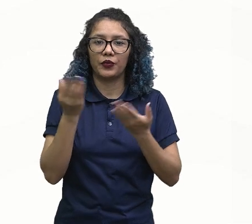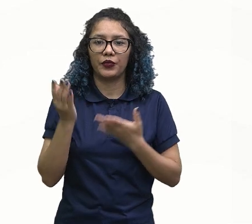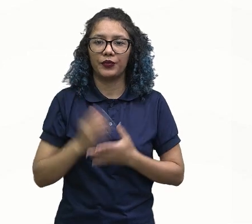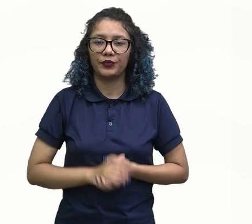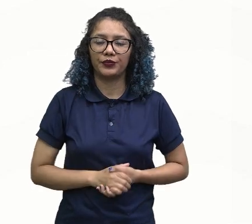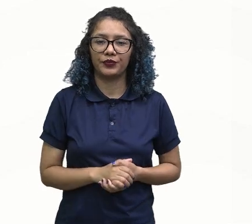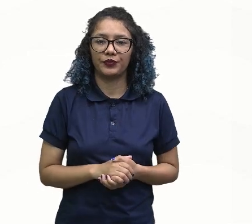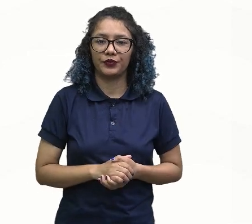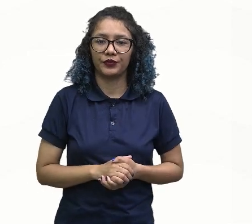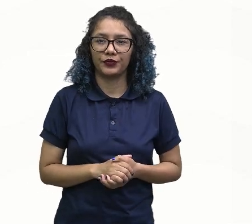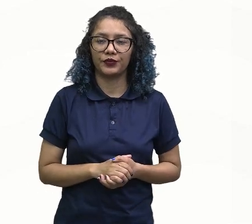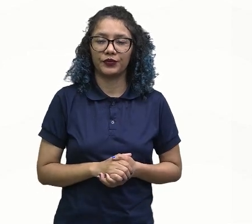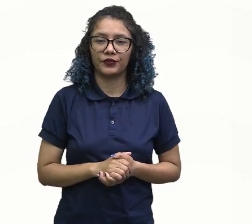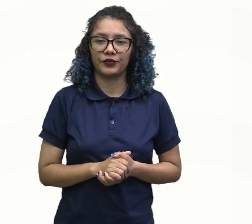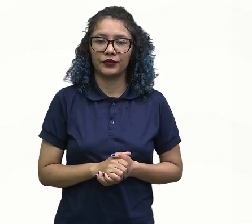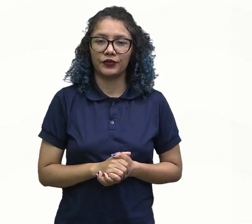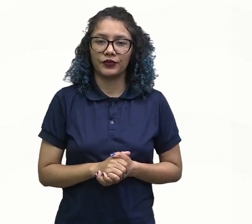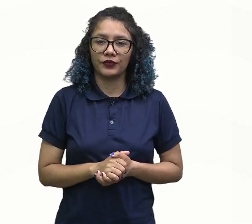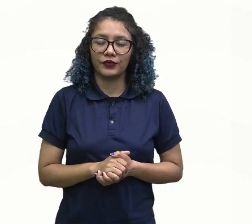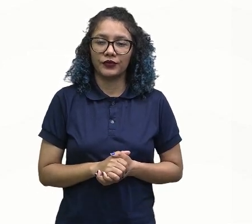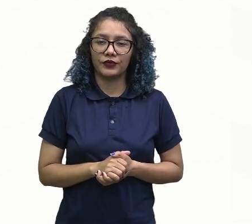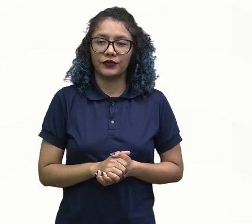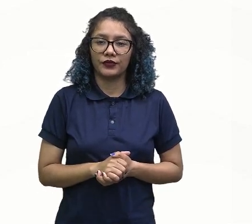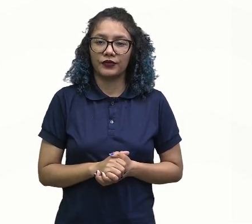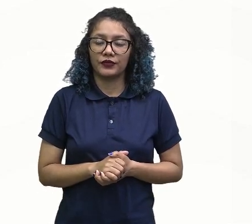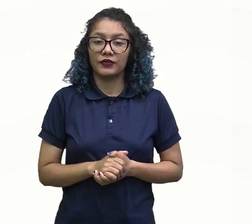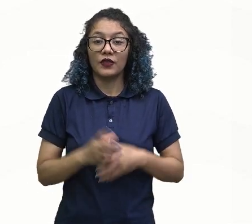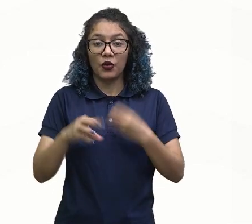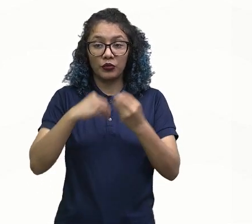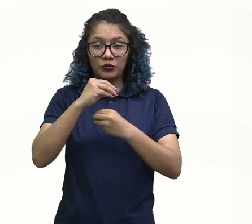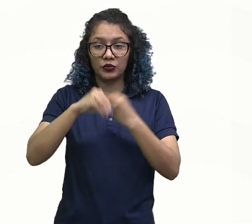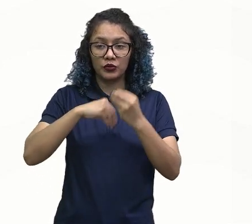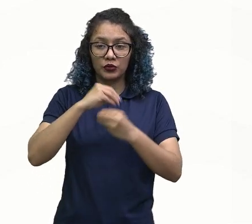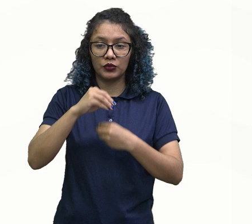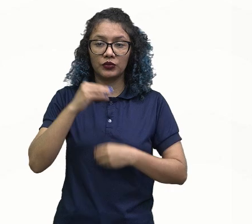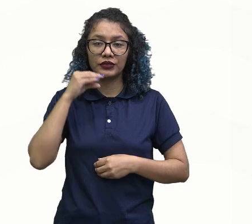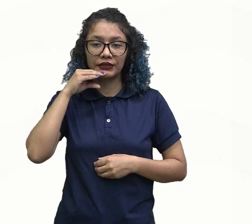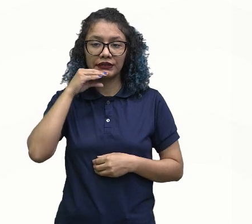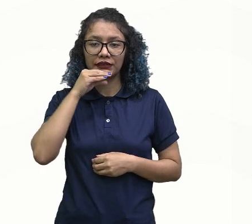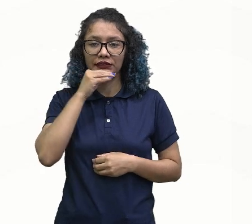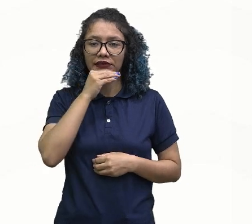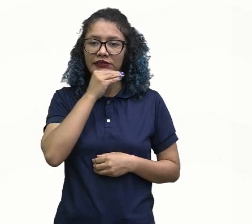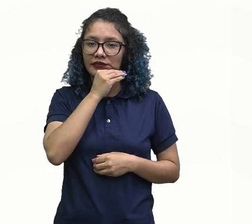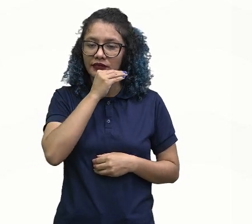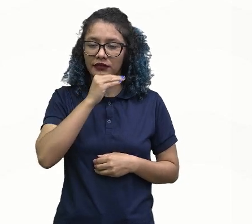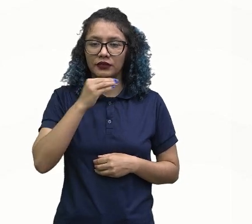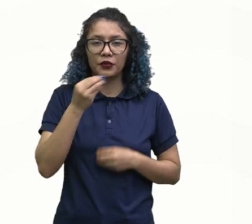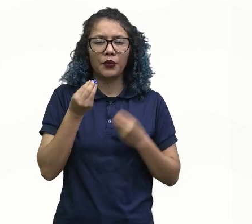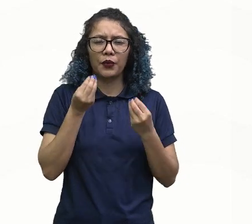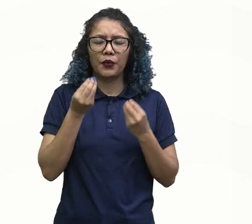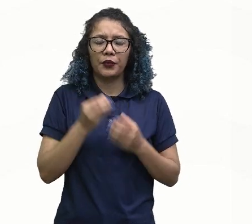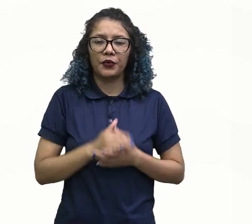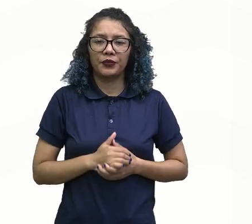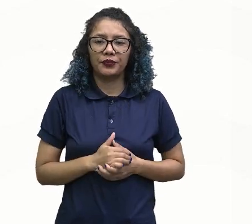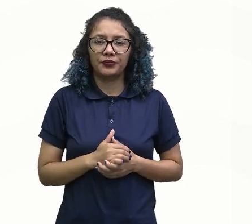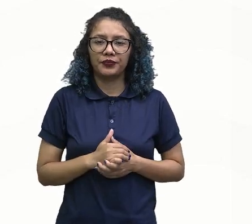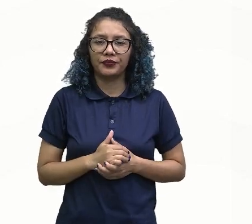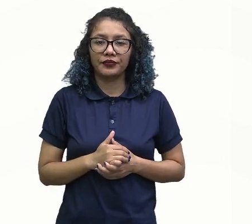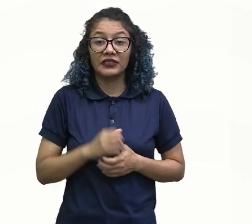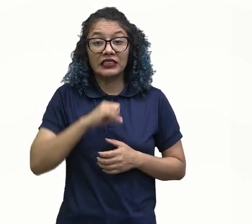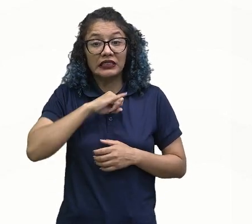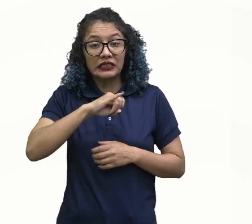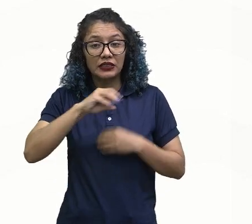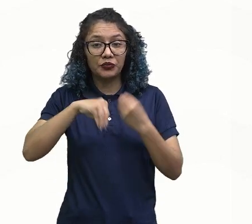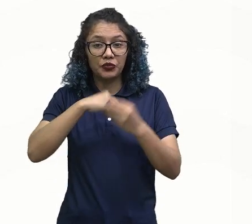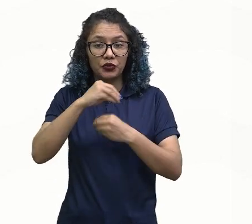olhada. Quando a gente fala de aquecimento de mistura, tá? Uma mistura comum